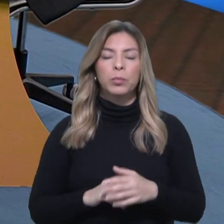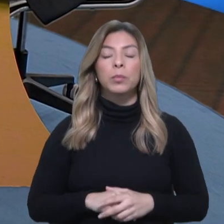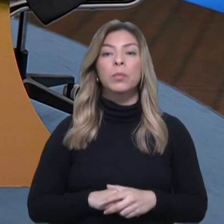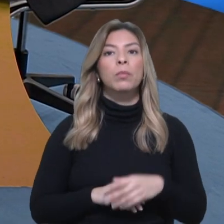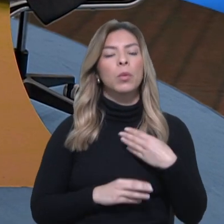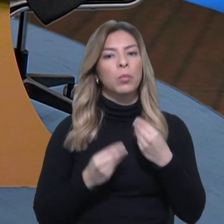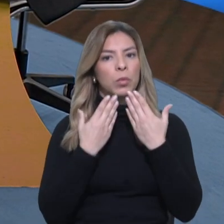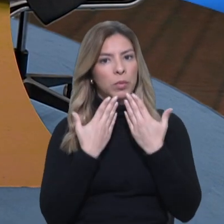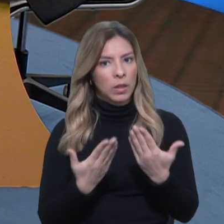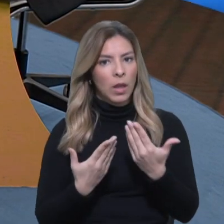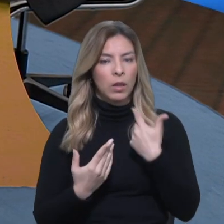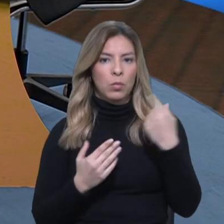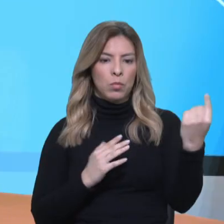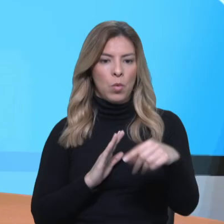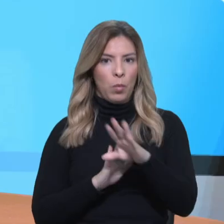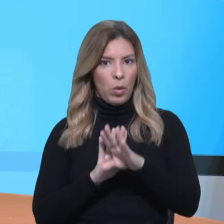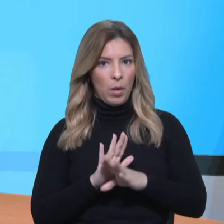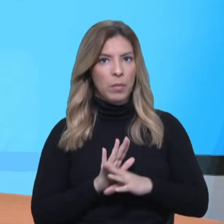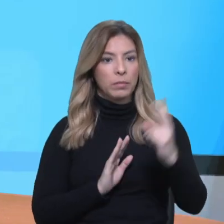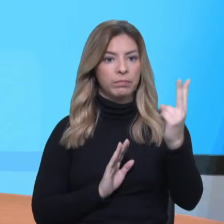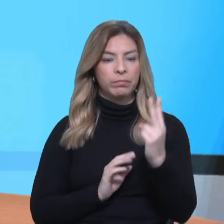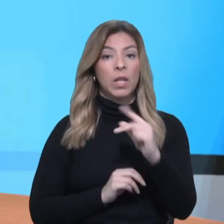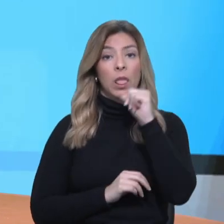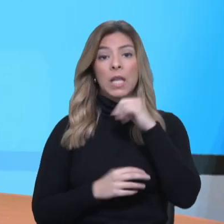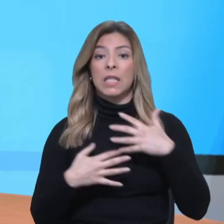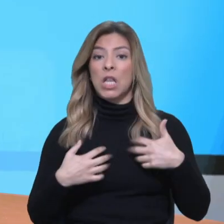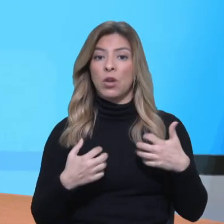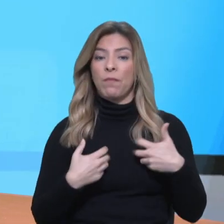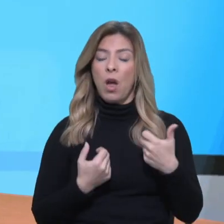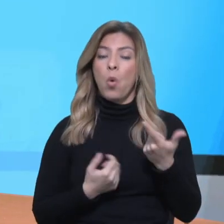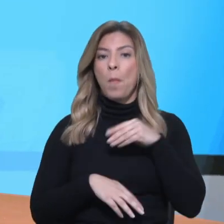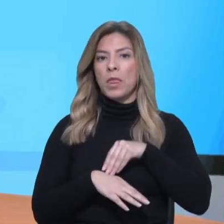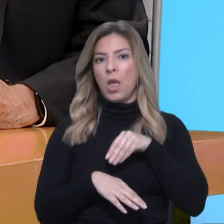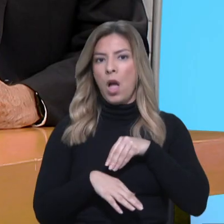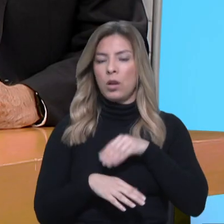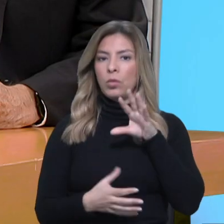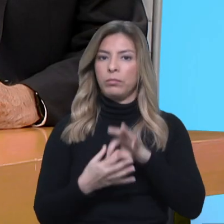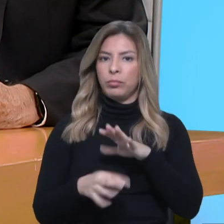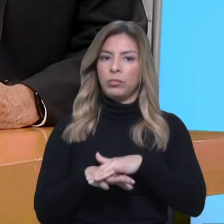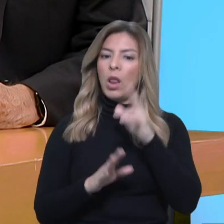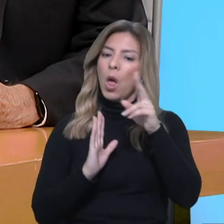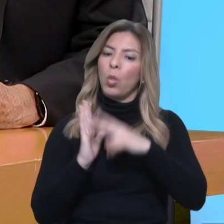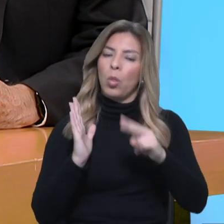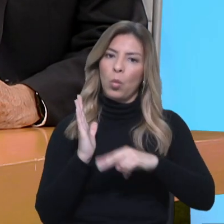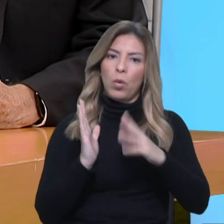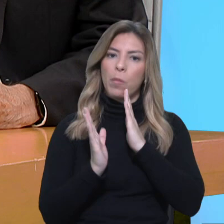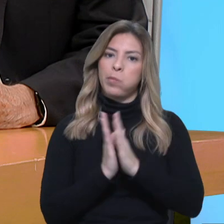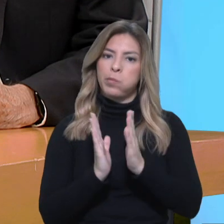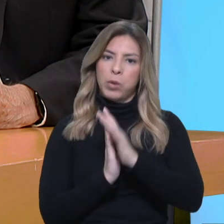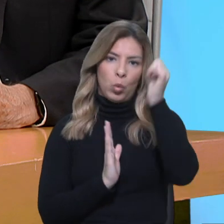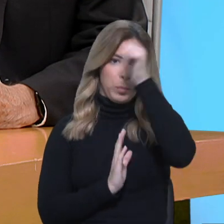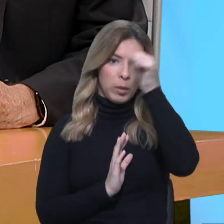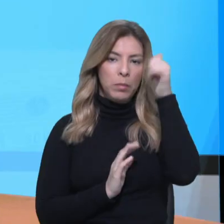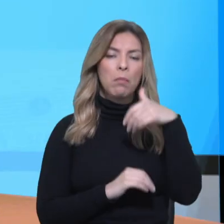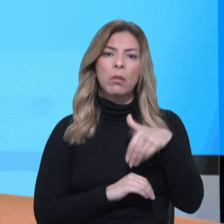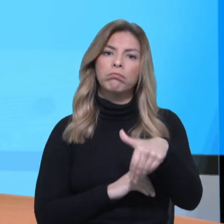programa Eclésia, onde, de facto, em cada sexta-feira nós comentamos a liturgia, mas partimos desta celebração jubilar, o Jubileu da